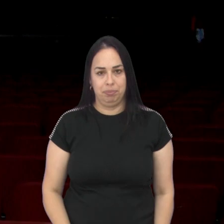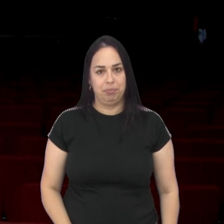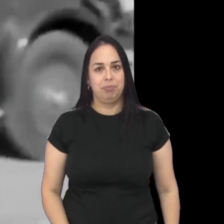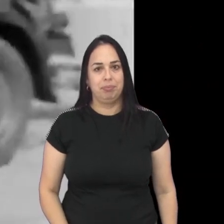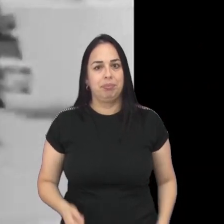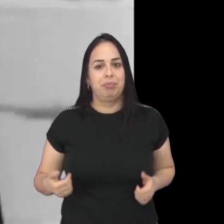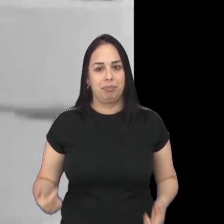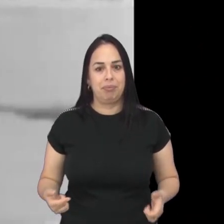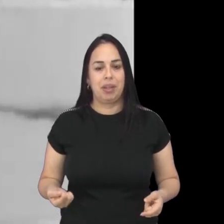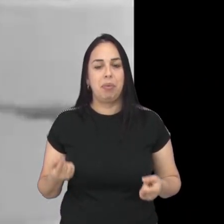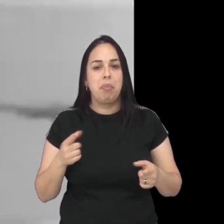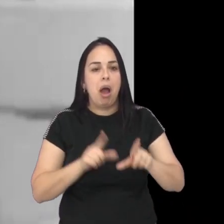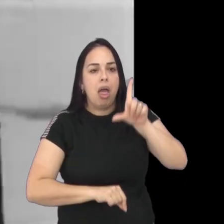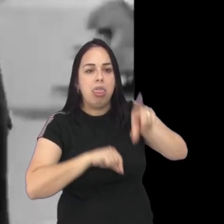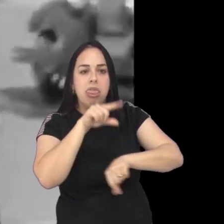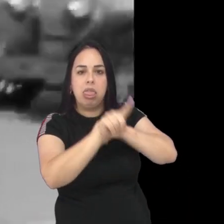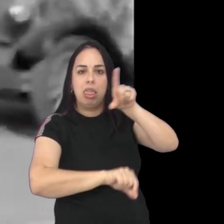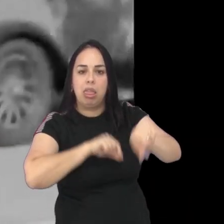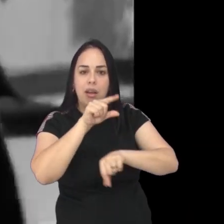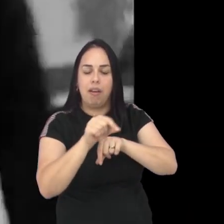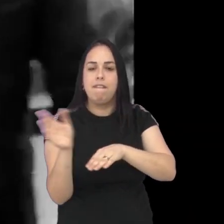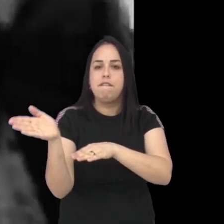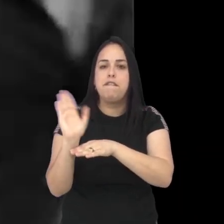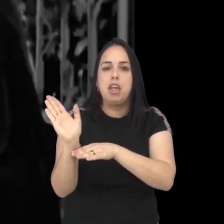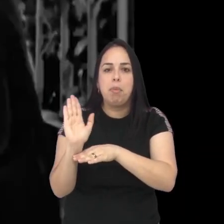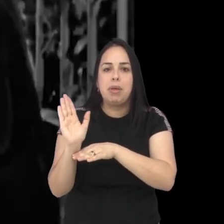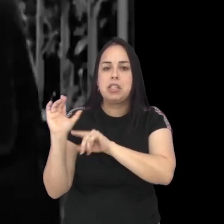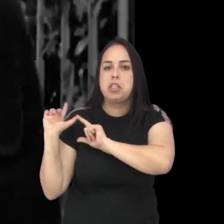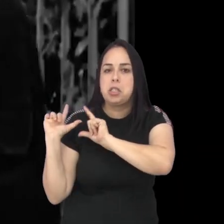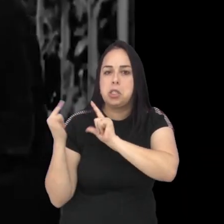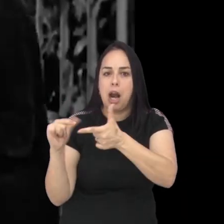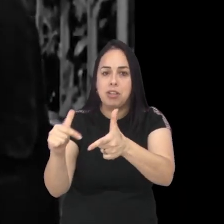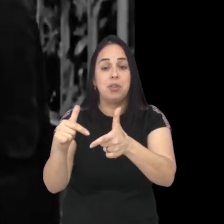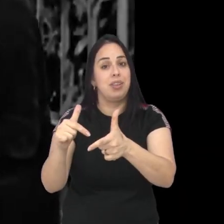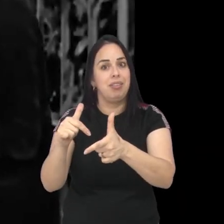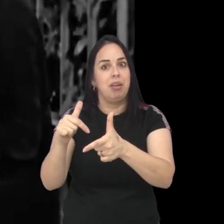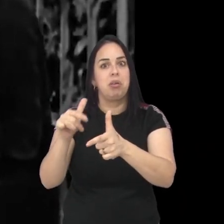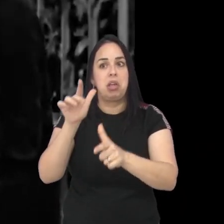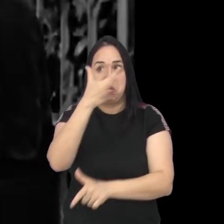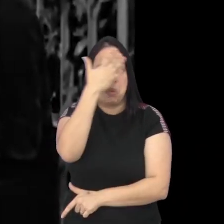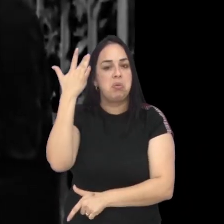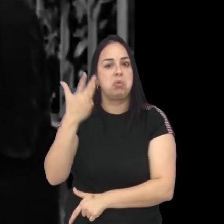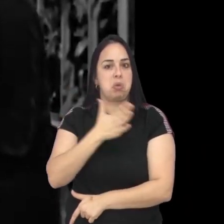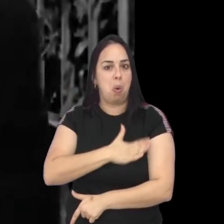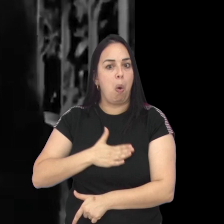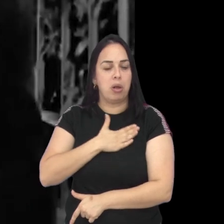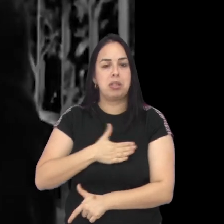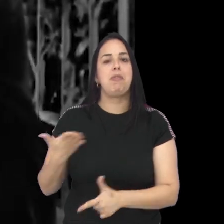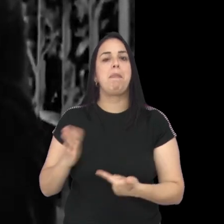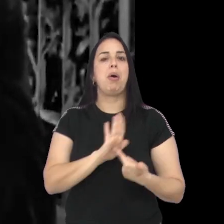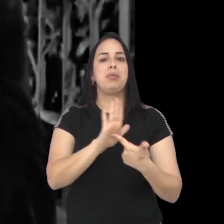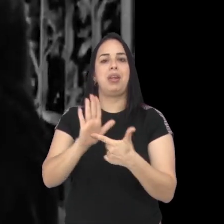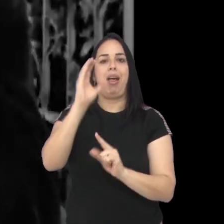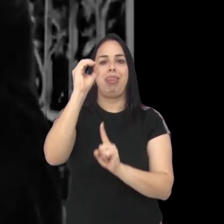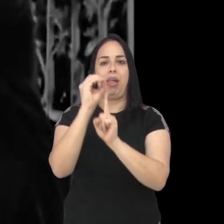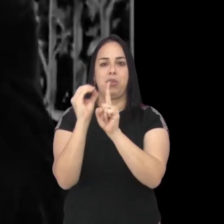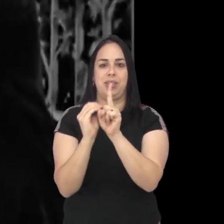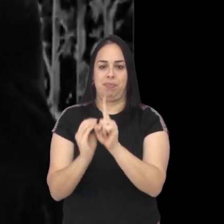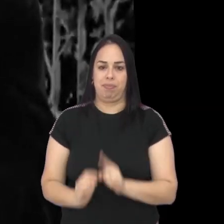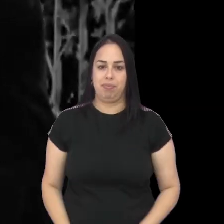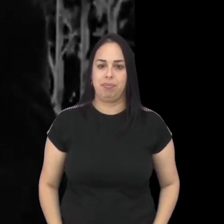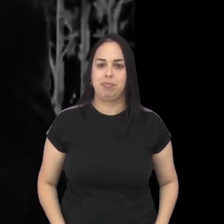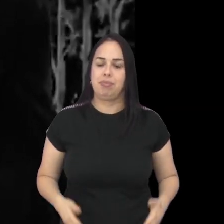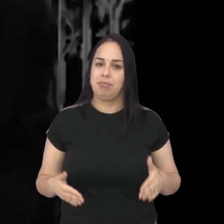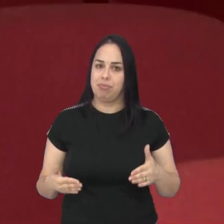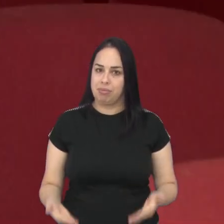também. Através de uma curadoria do MIS, filmes clássicos e aclamados pela crítica serão apresentados no